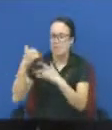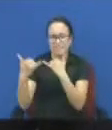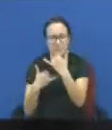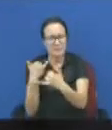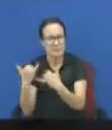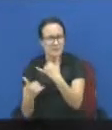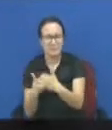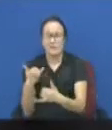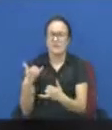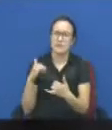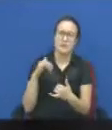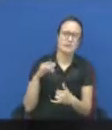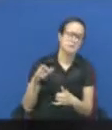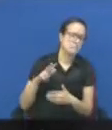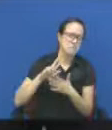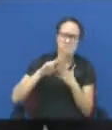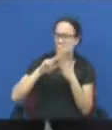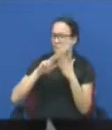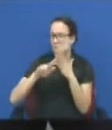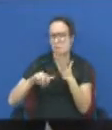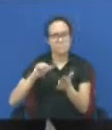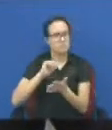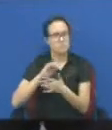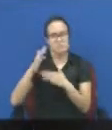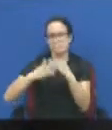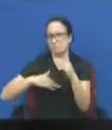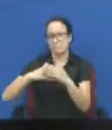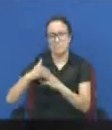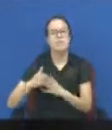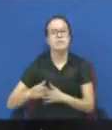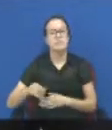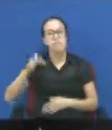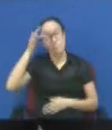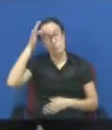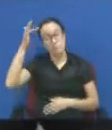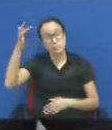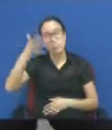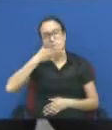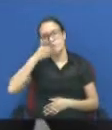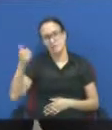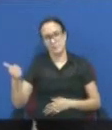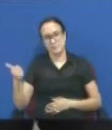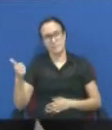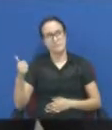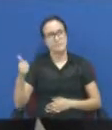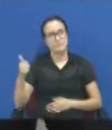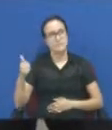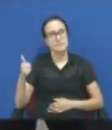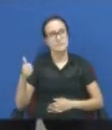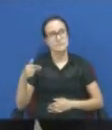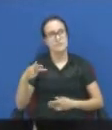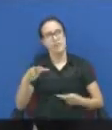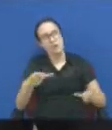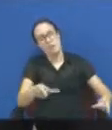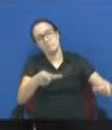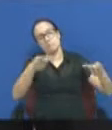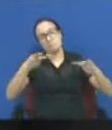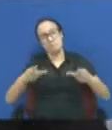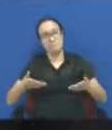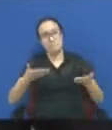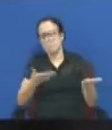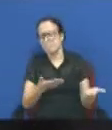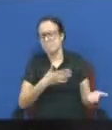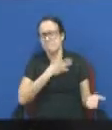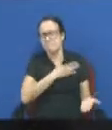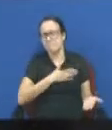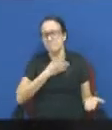executando ou elaborando algo para o seu futuro, né? Então, bem-vindo, seja bem-vindo esse projeto. Espero